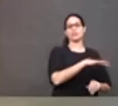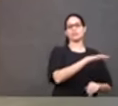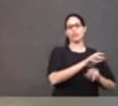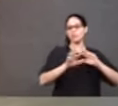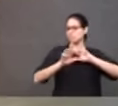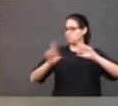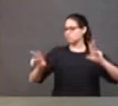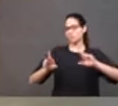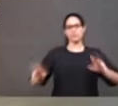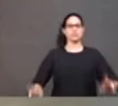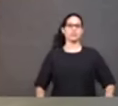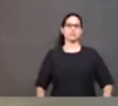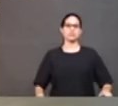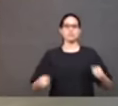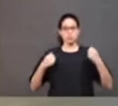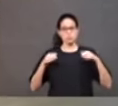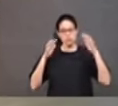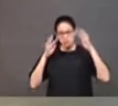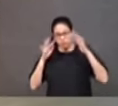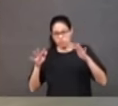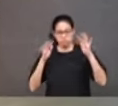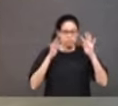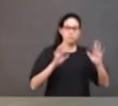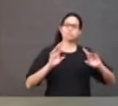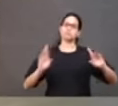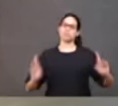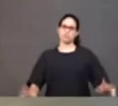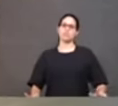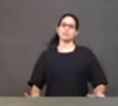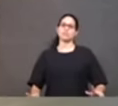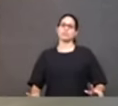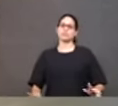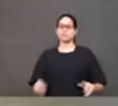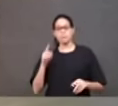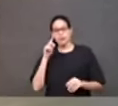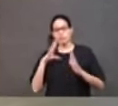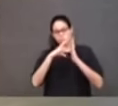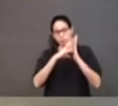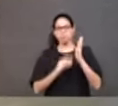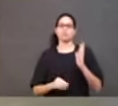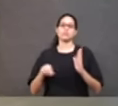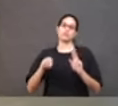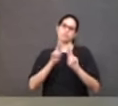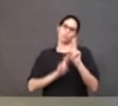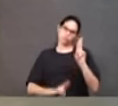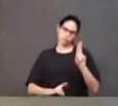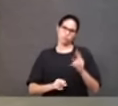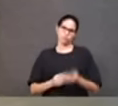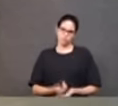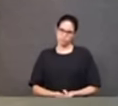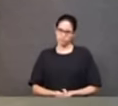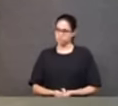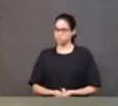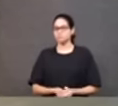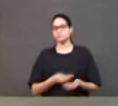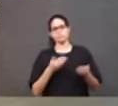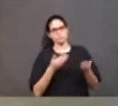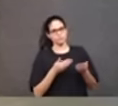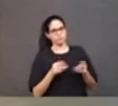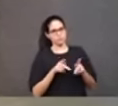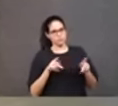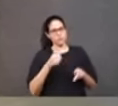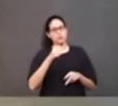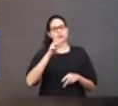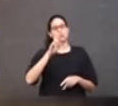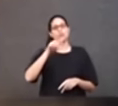favor. Então é uma atenção que precisamos ter. Por favor, nosso tempo está esgotado. Professor Arquimedes, 30 segundos. Concordo plenamente e